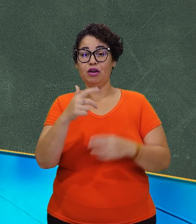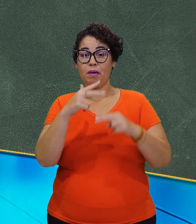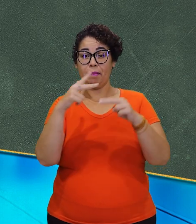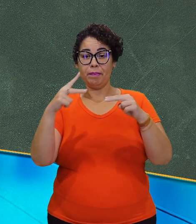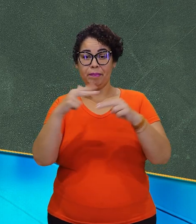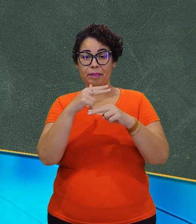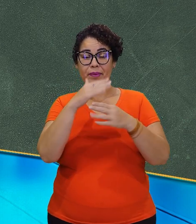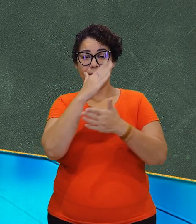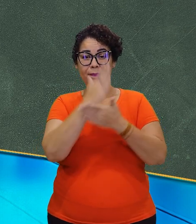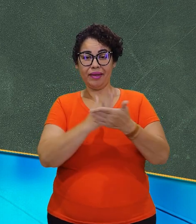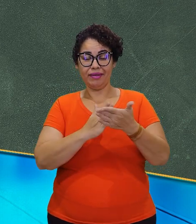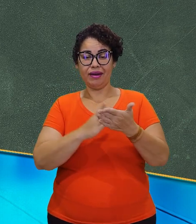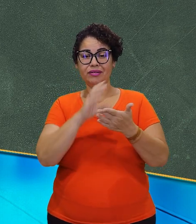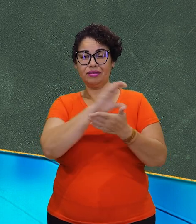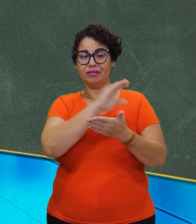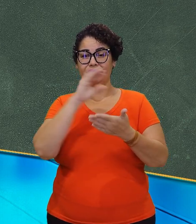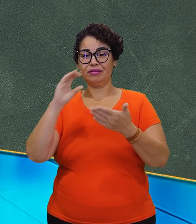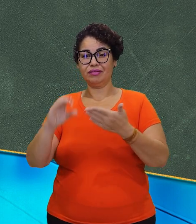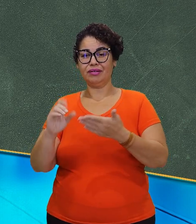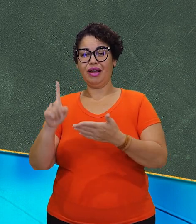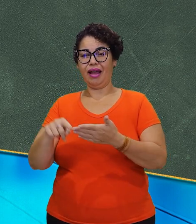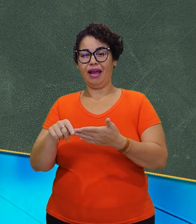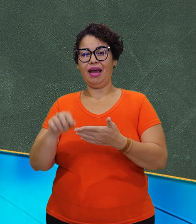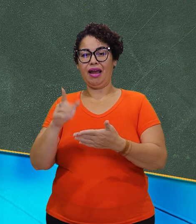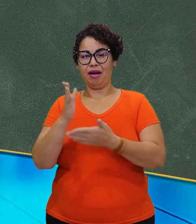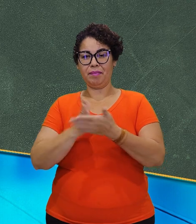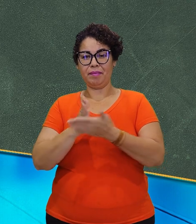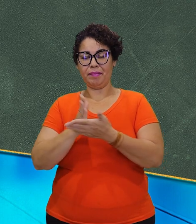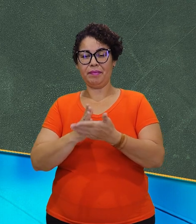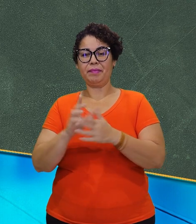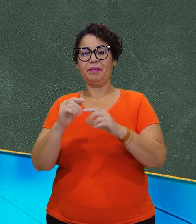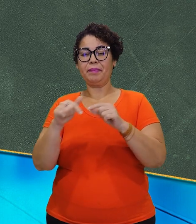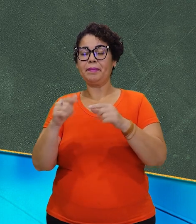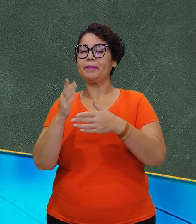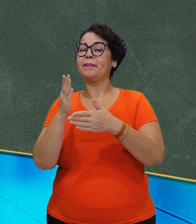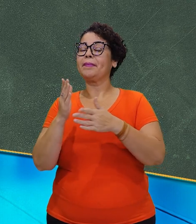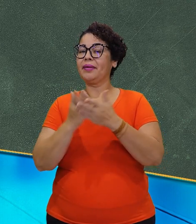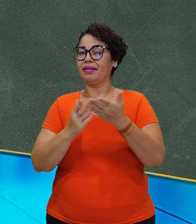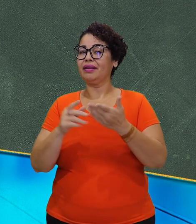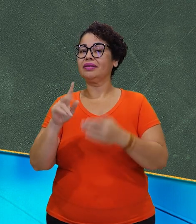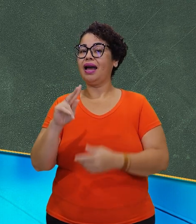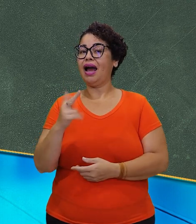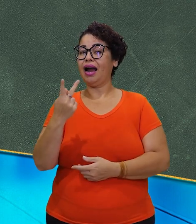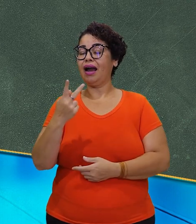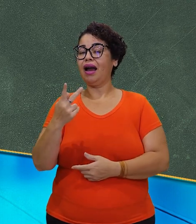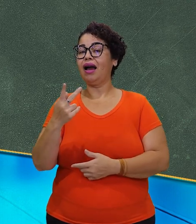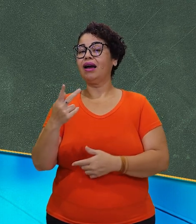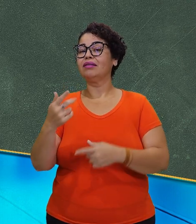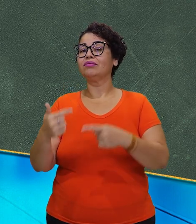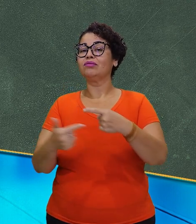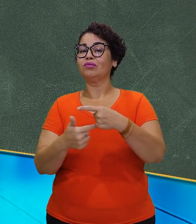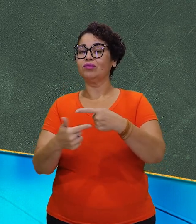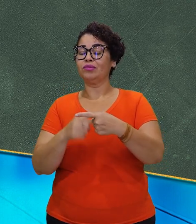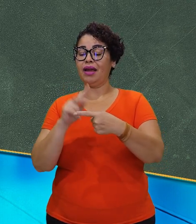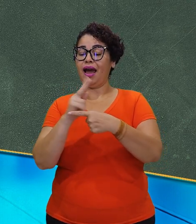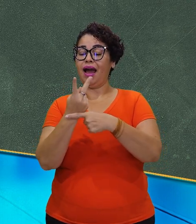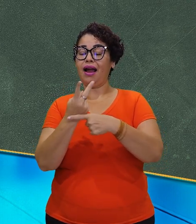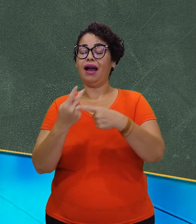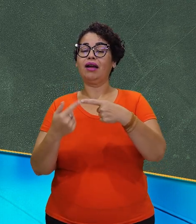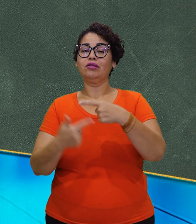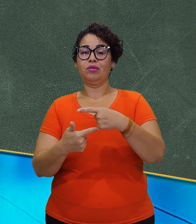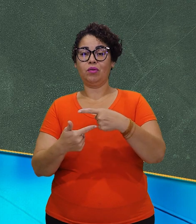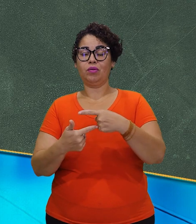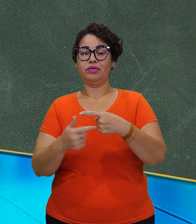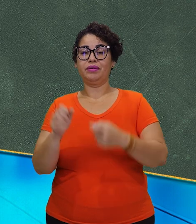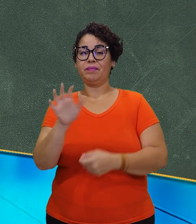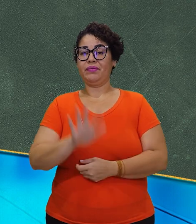meio. Então, se a altura original aqui do trapézio for h, a do paralelogramo é h sobre 2.